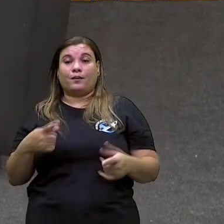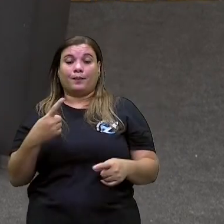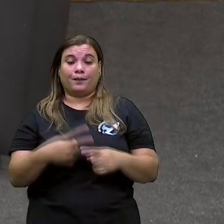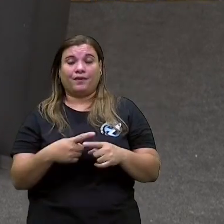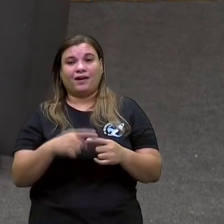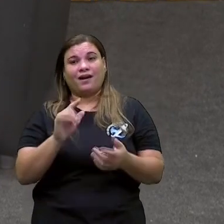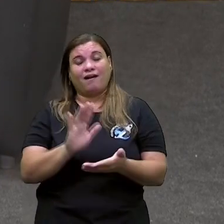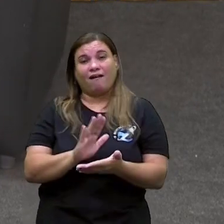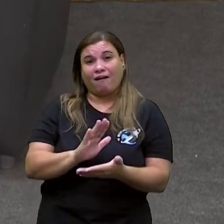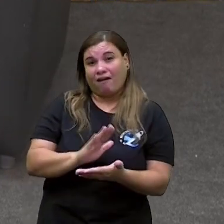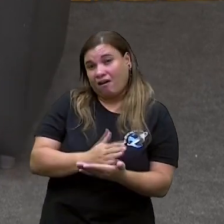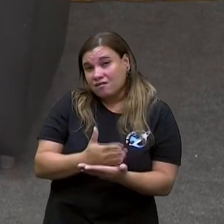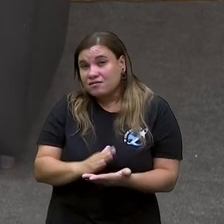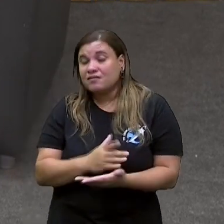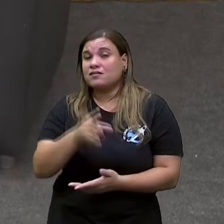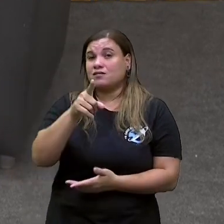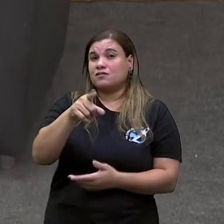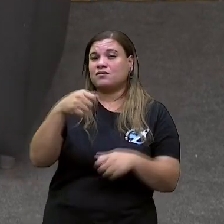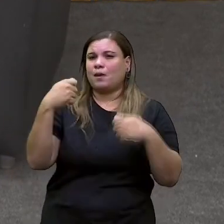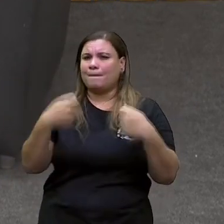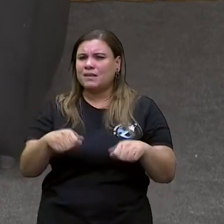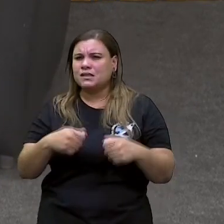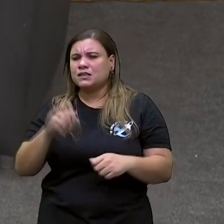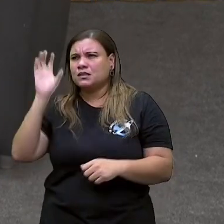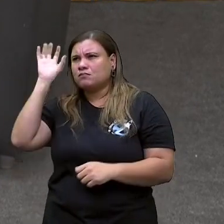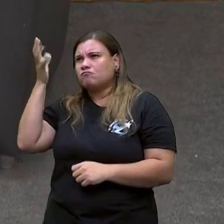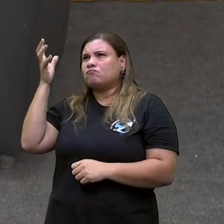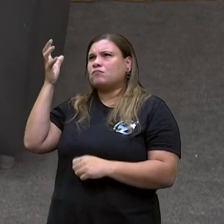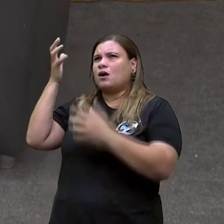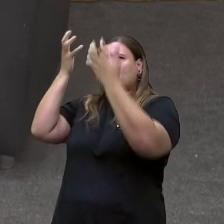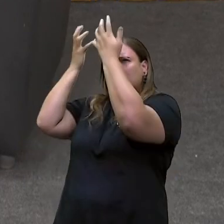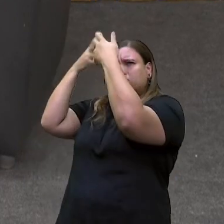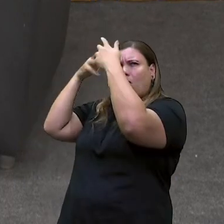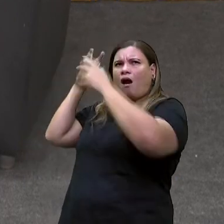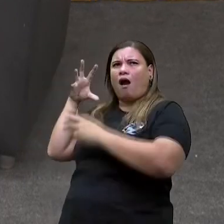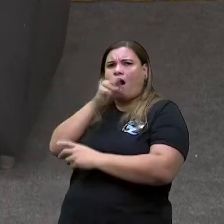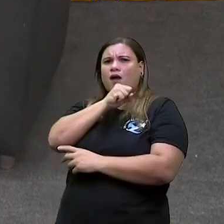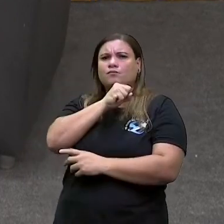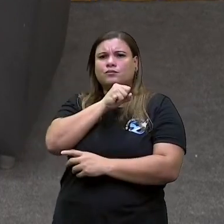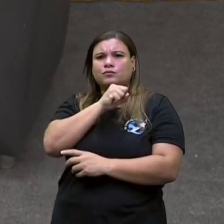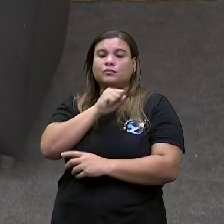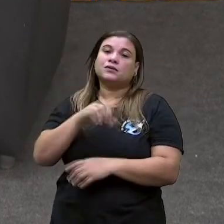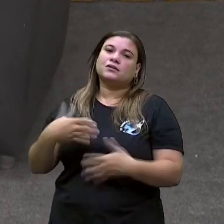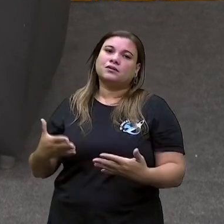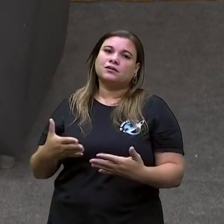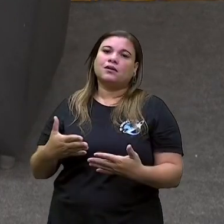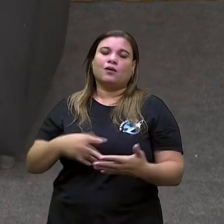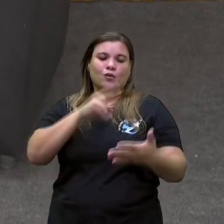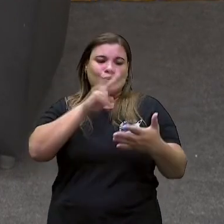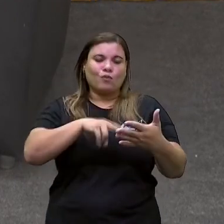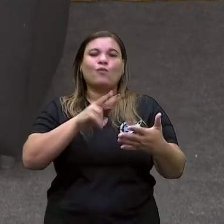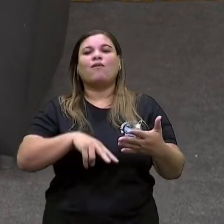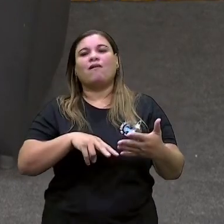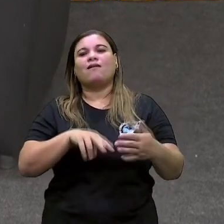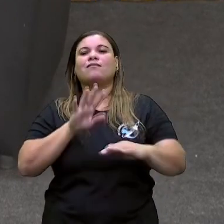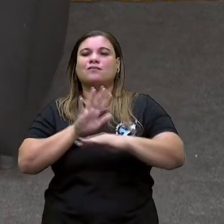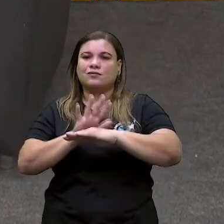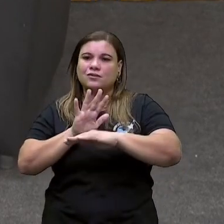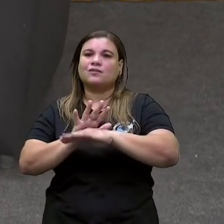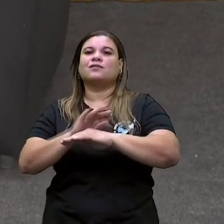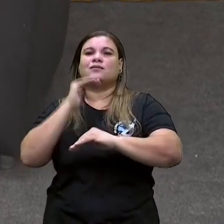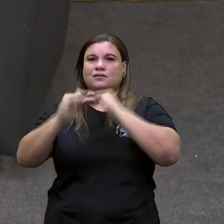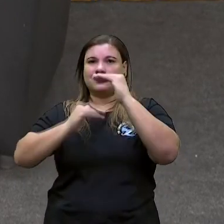do seu raciocínio, com certeza a leitura te dará um subsídio para que você faça essa reação de forma